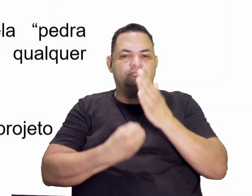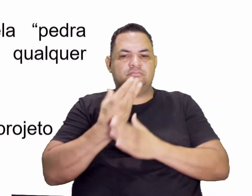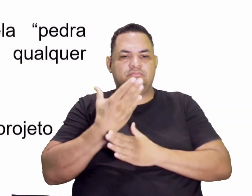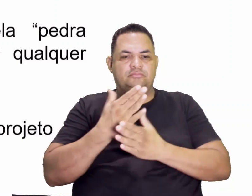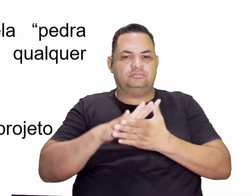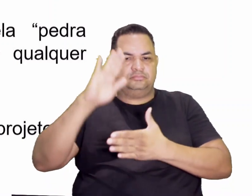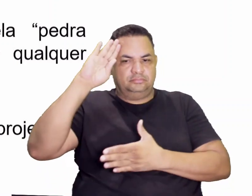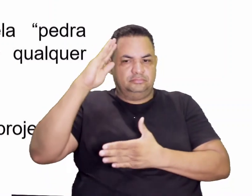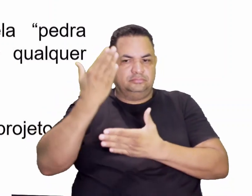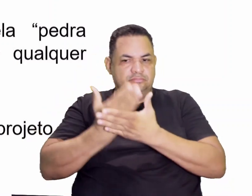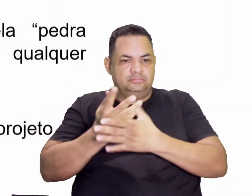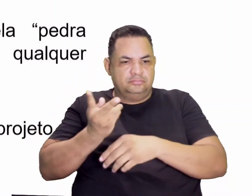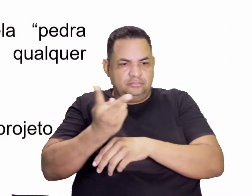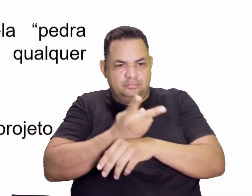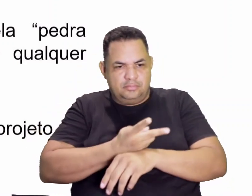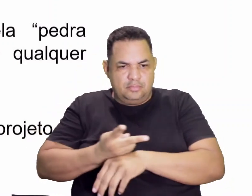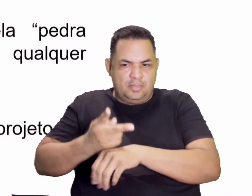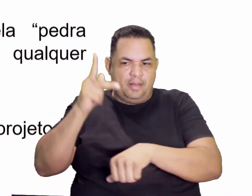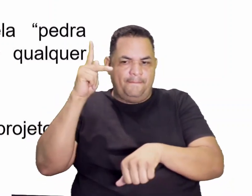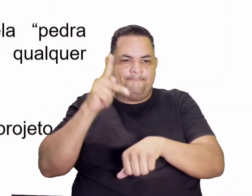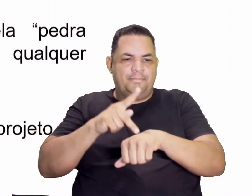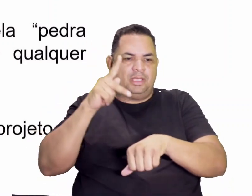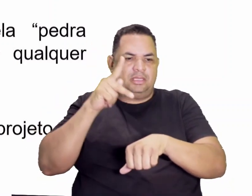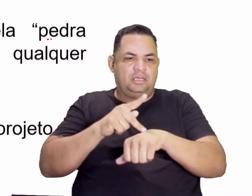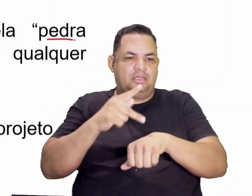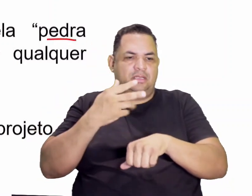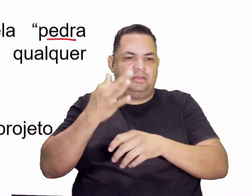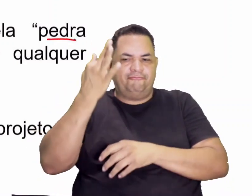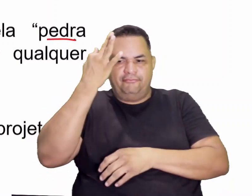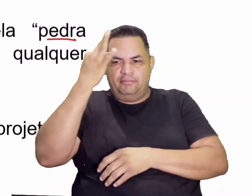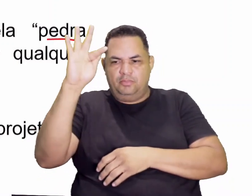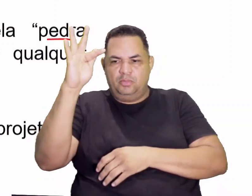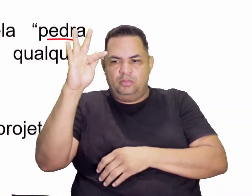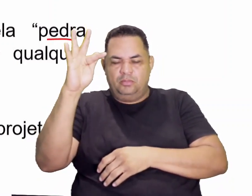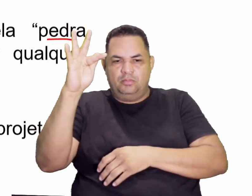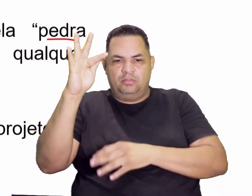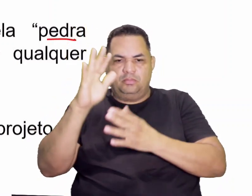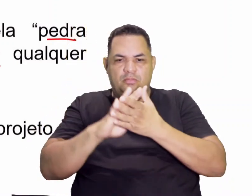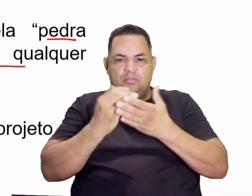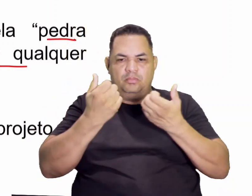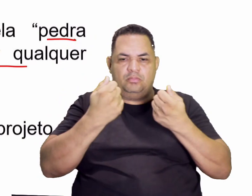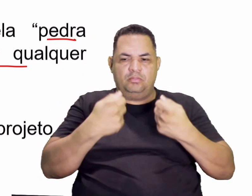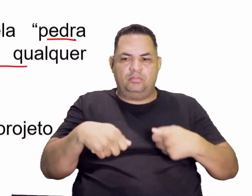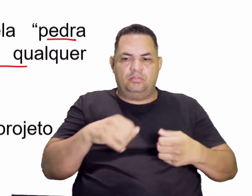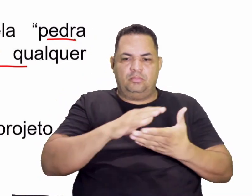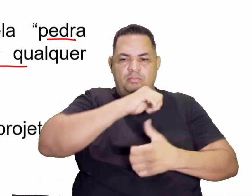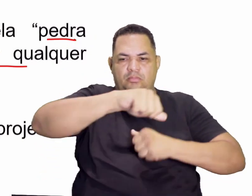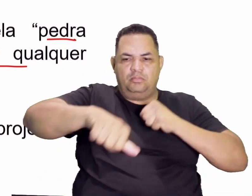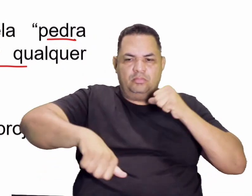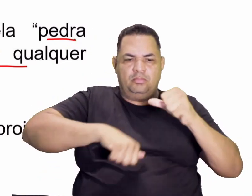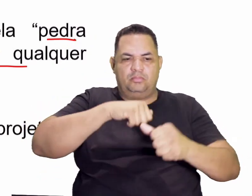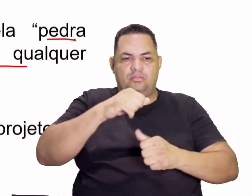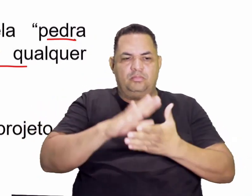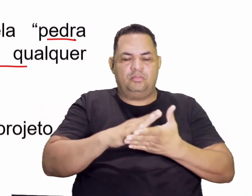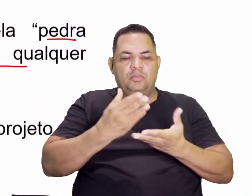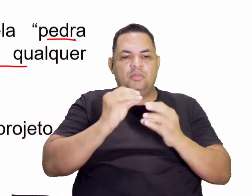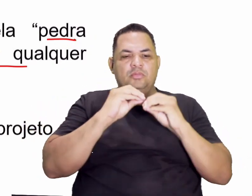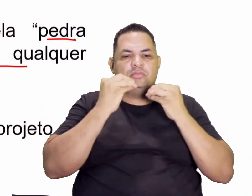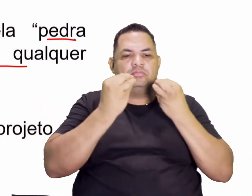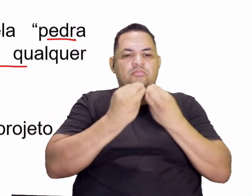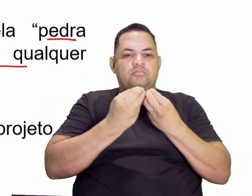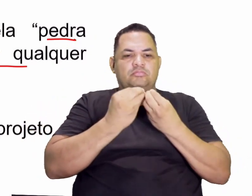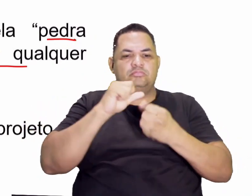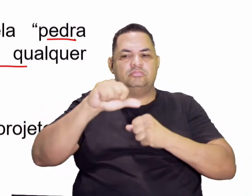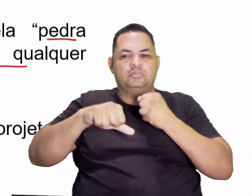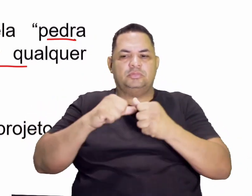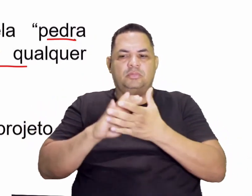Surgiu dessa crença a busca pela pedra filosofal, ó, que permitiria transformar qualquer substância em